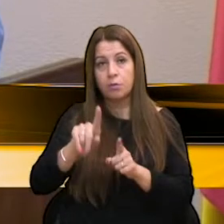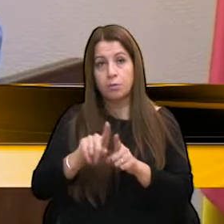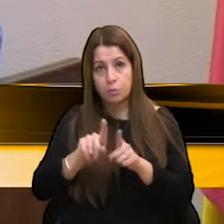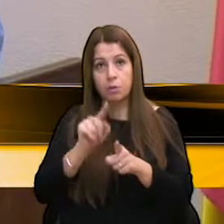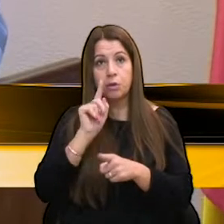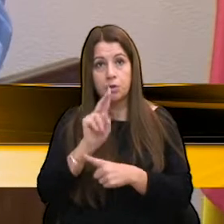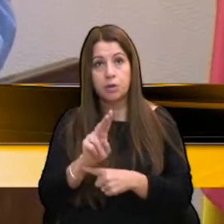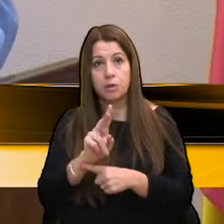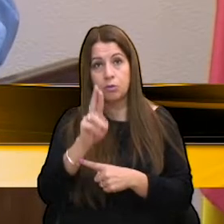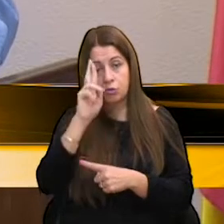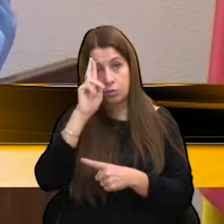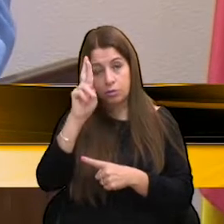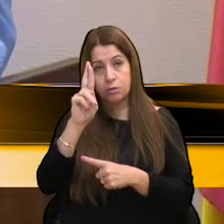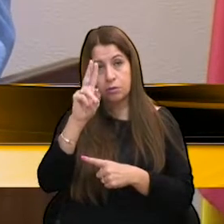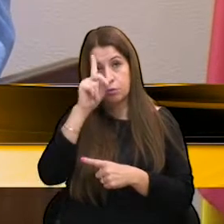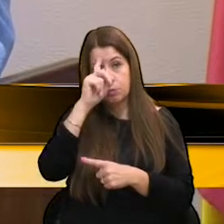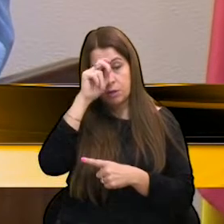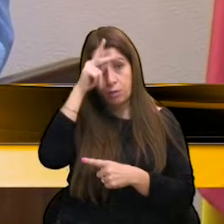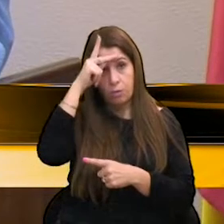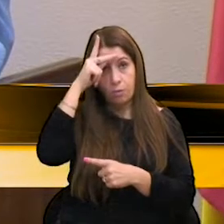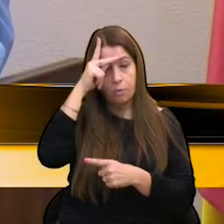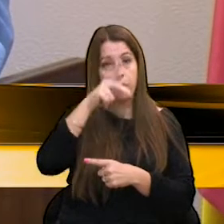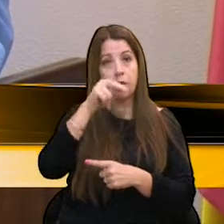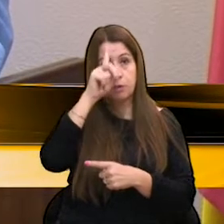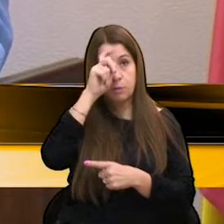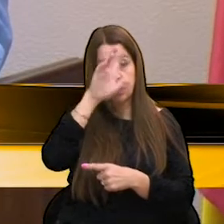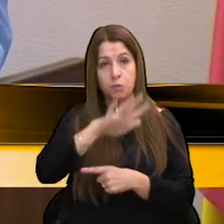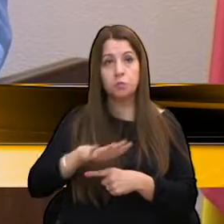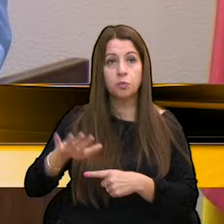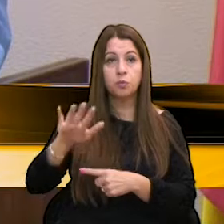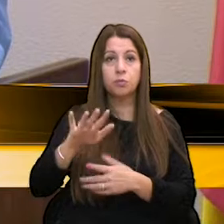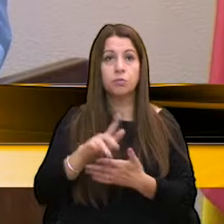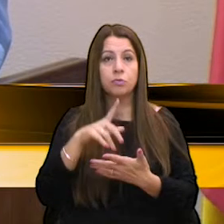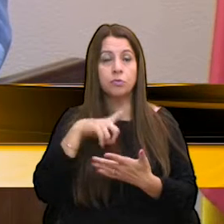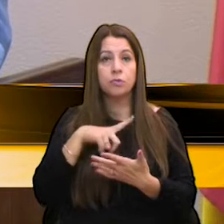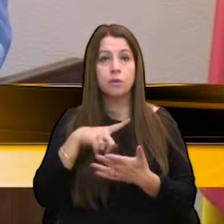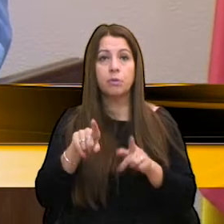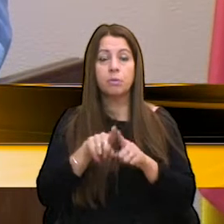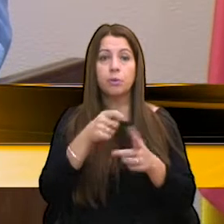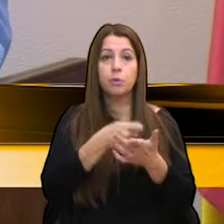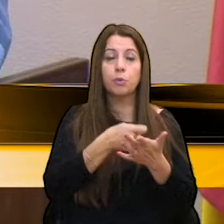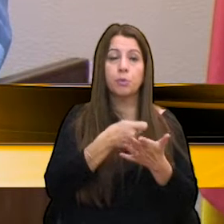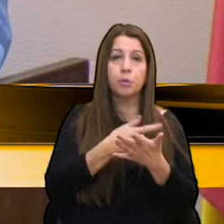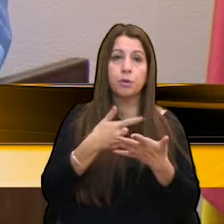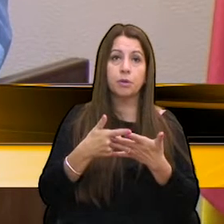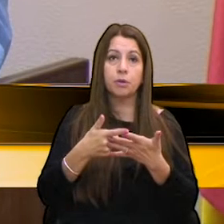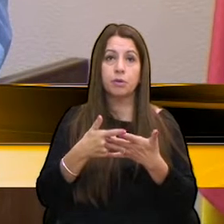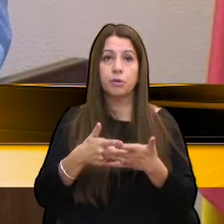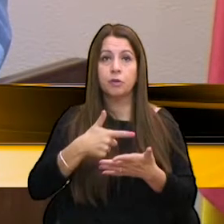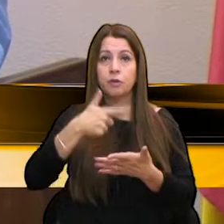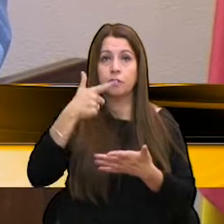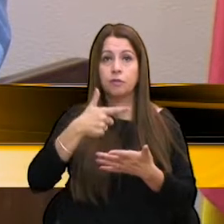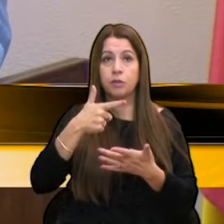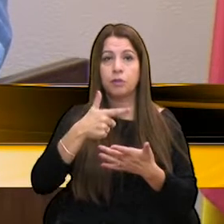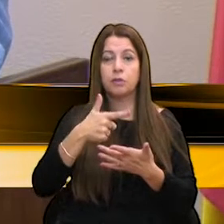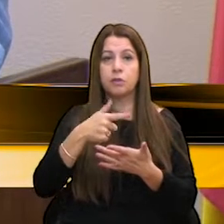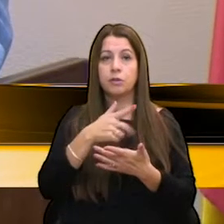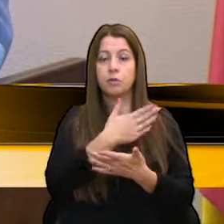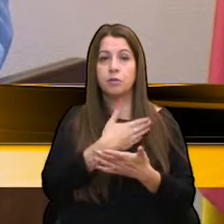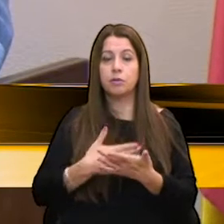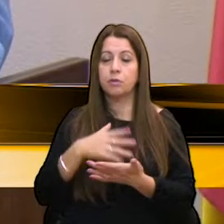os dois diretores do Hospital Pompeia e do Hospital Geral. Também cobrando o vice-governador Cairoli também